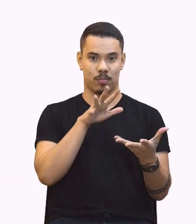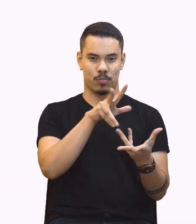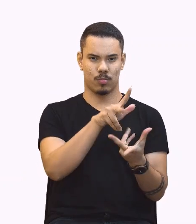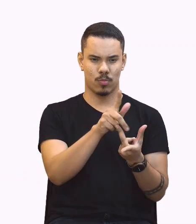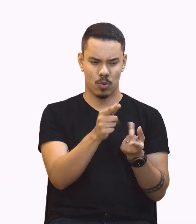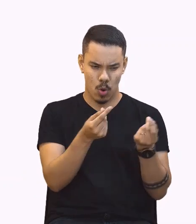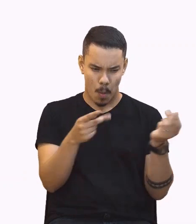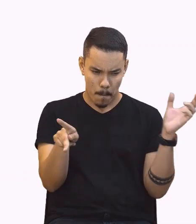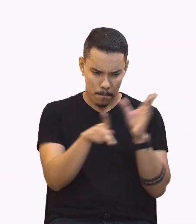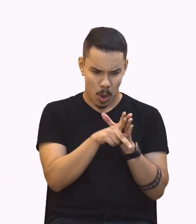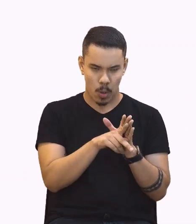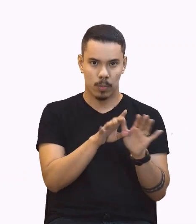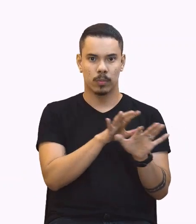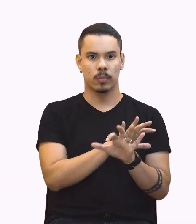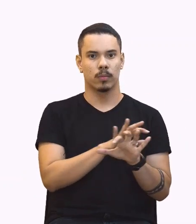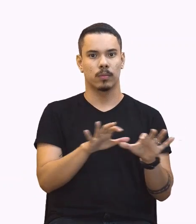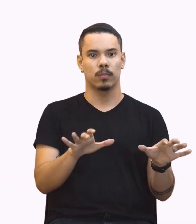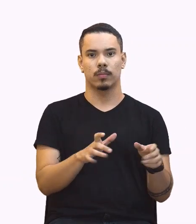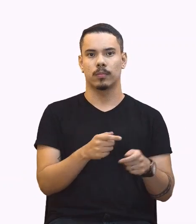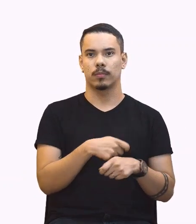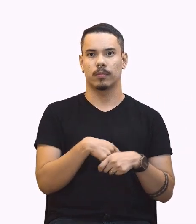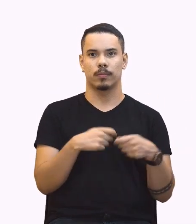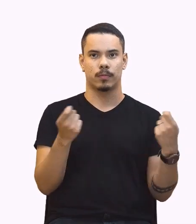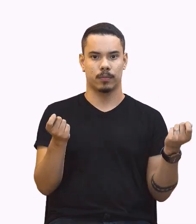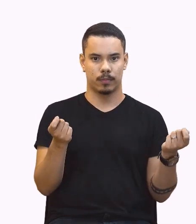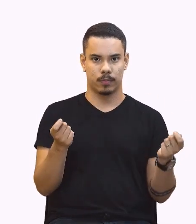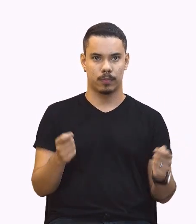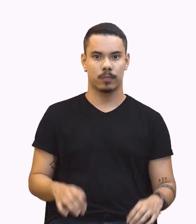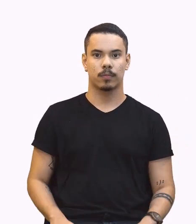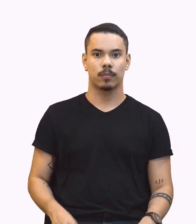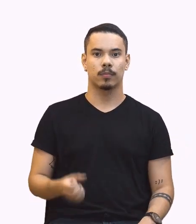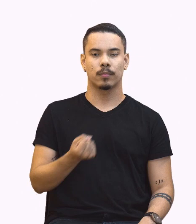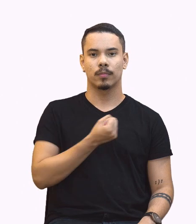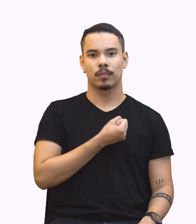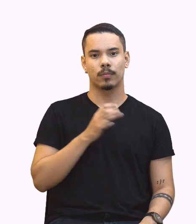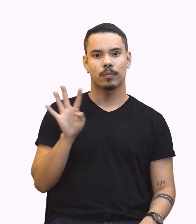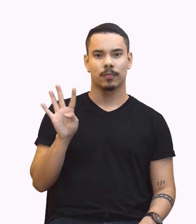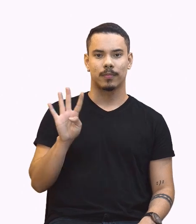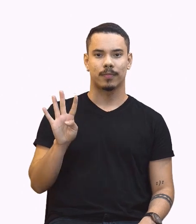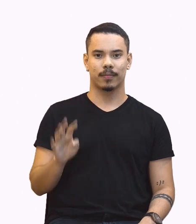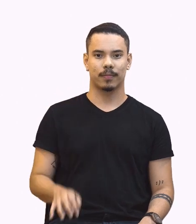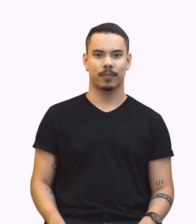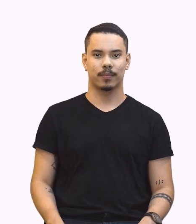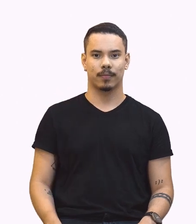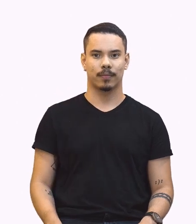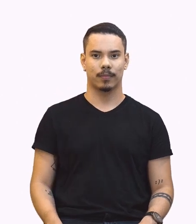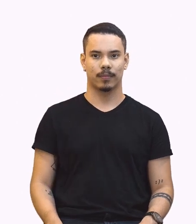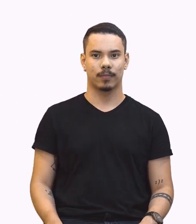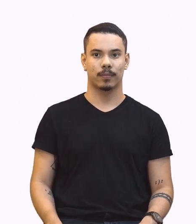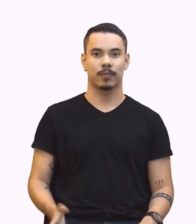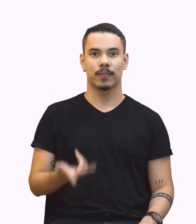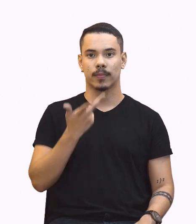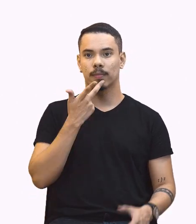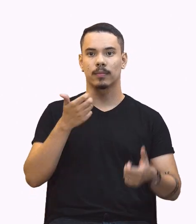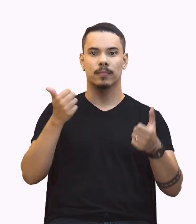sensível, ok? Vamos então para a quarta questão. Diz o